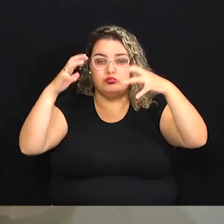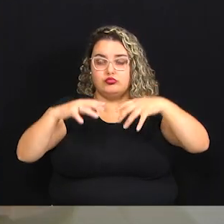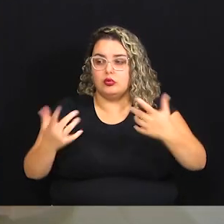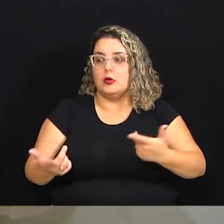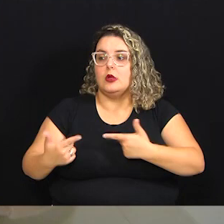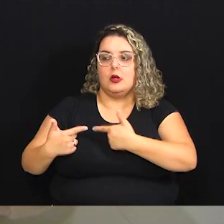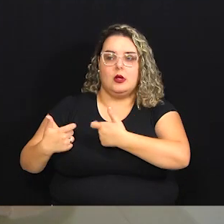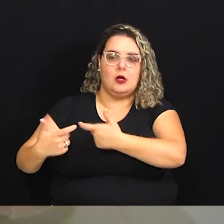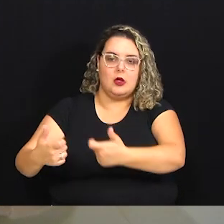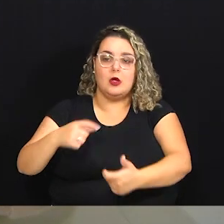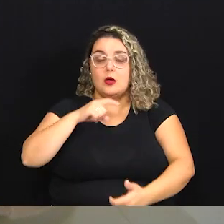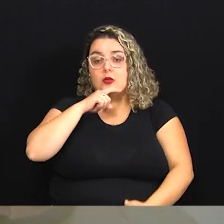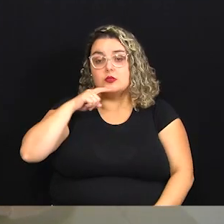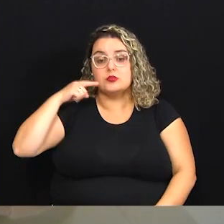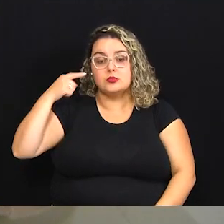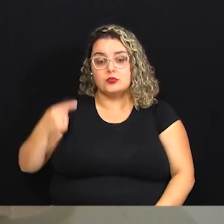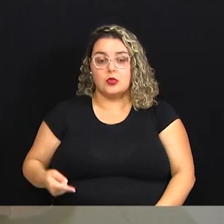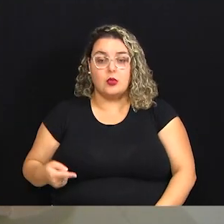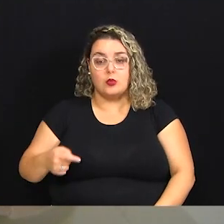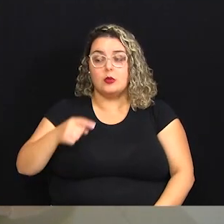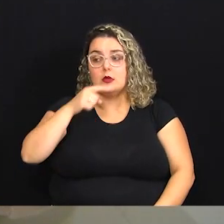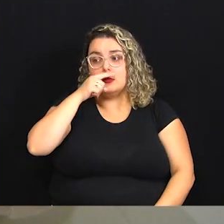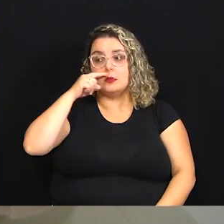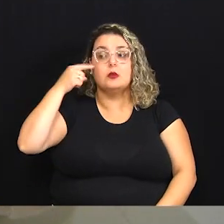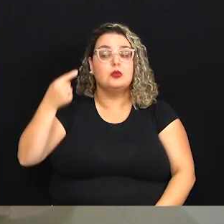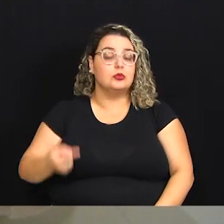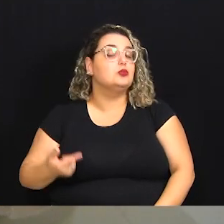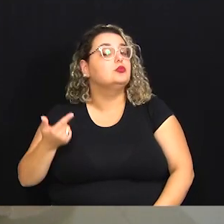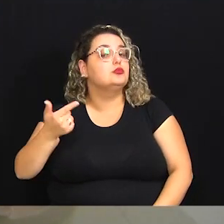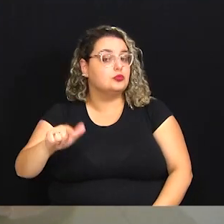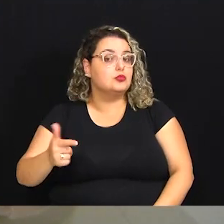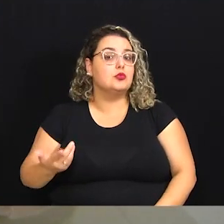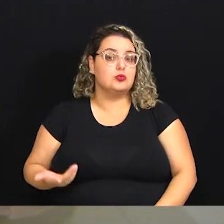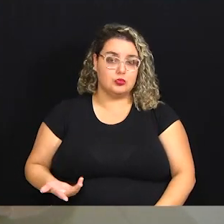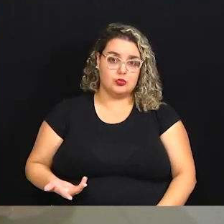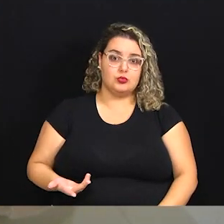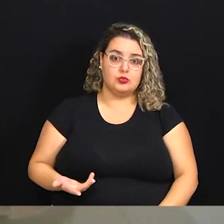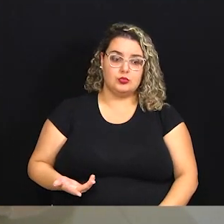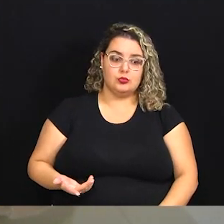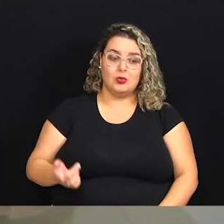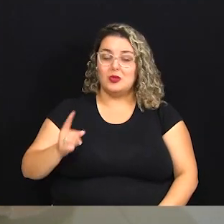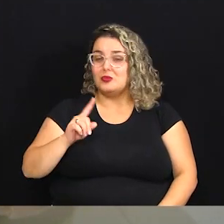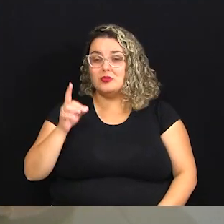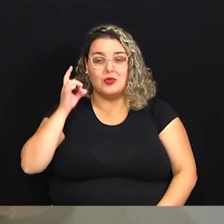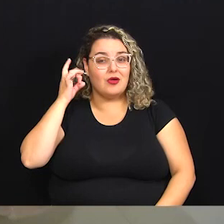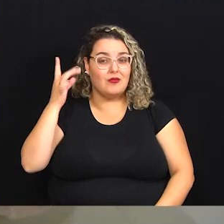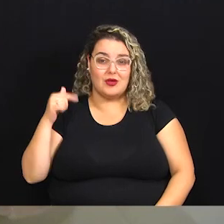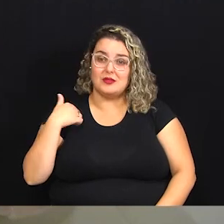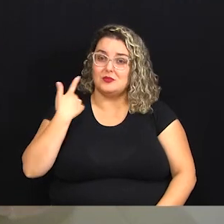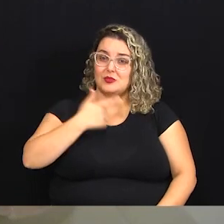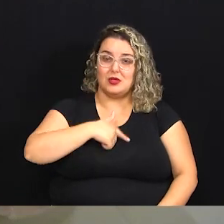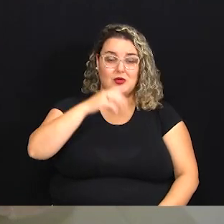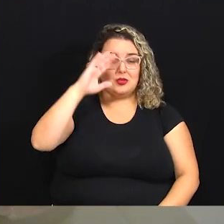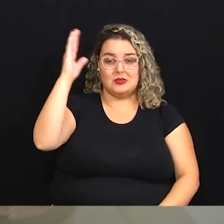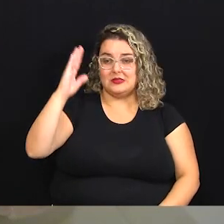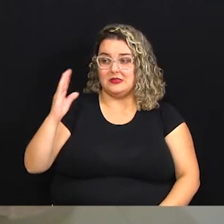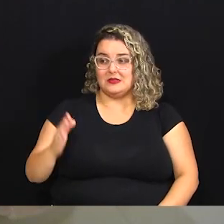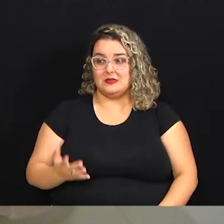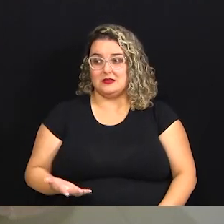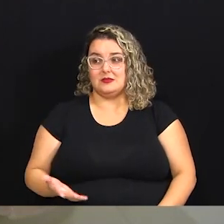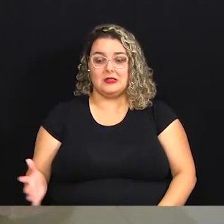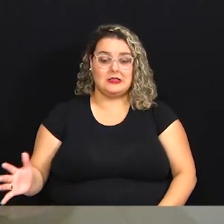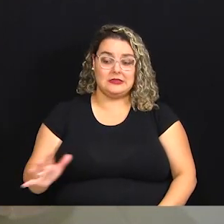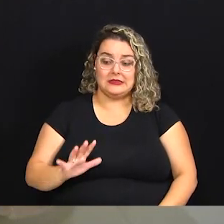em função da guerra na Ucrânia com a Rússia, que ainda permanece. Então, a situação não está fácil para nós